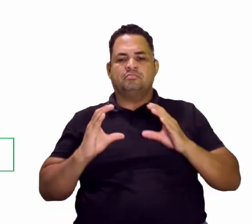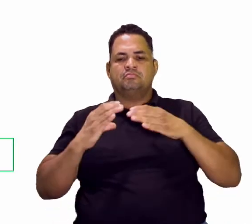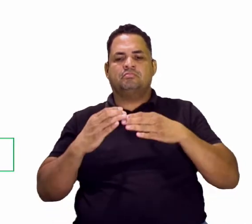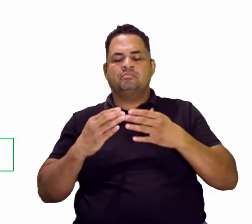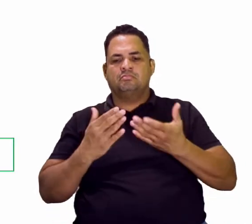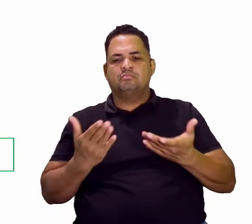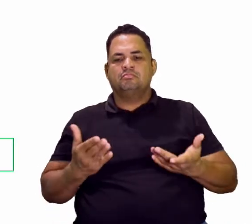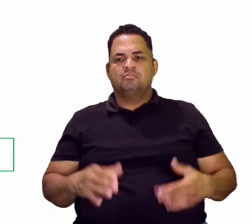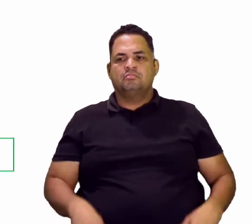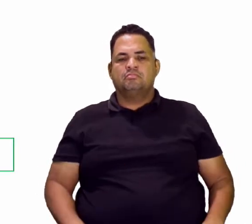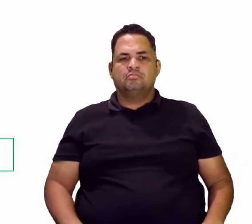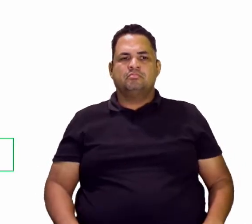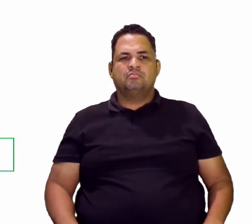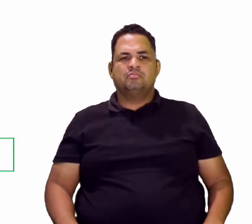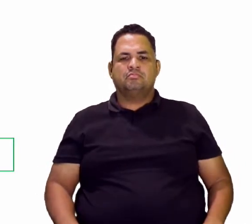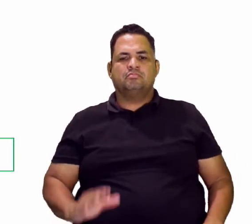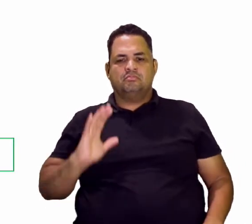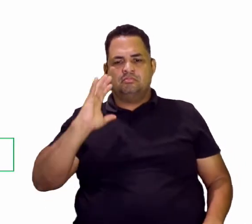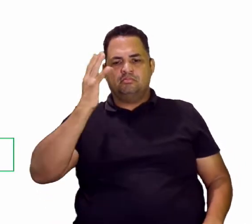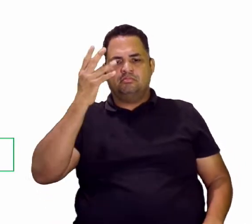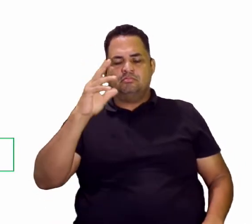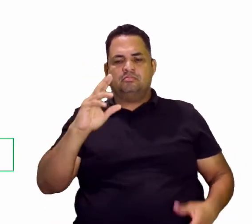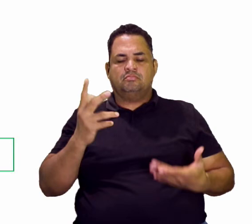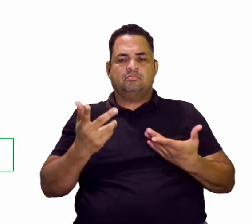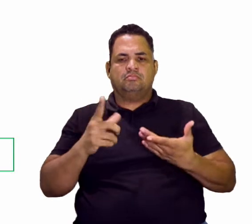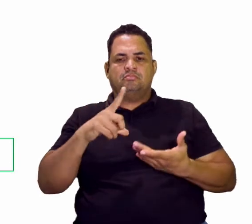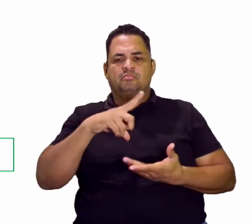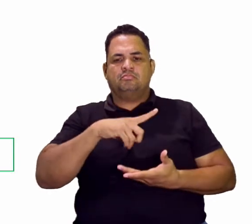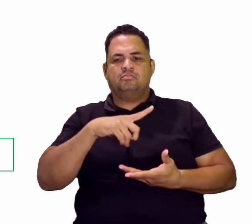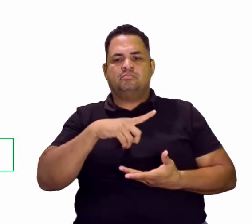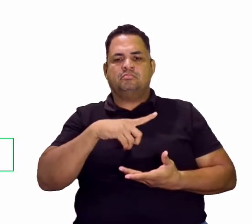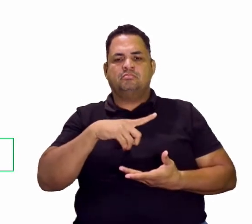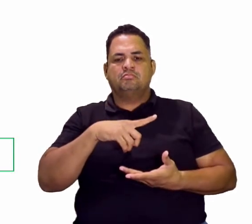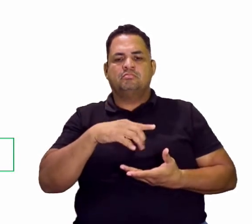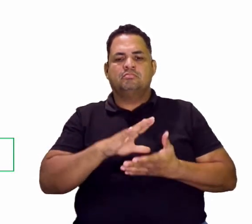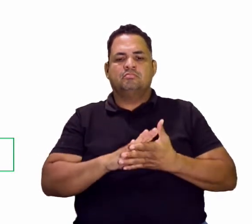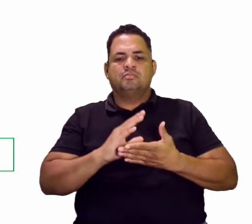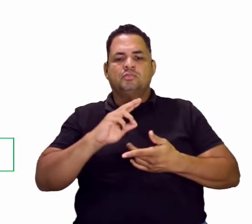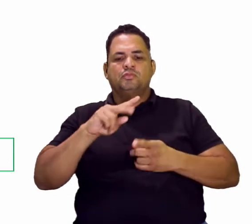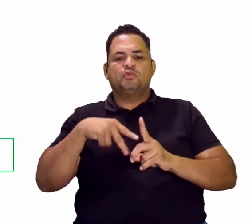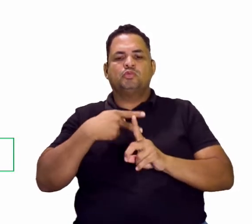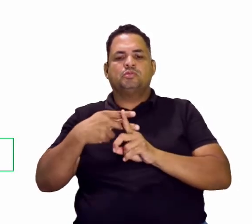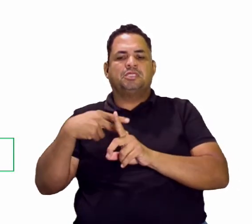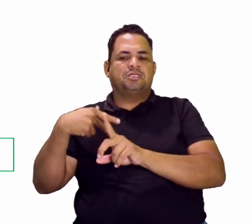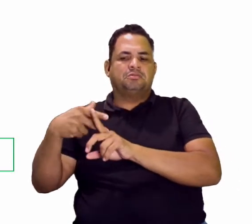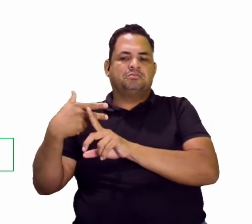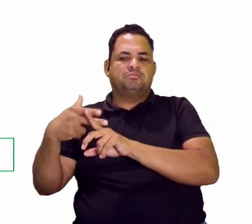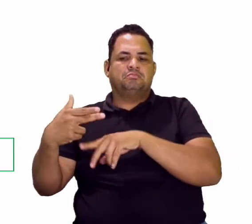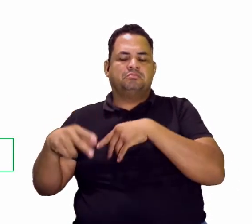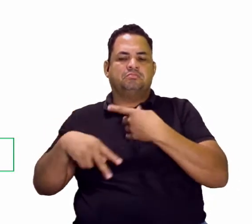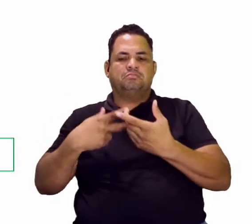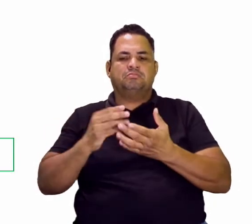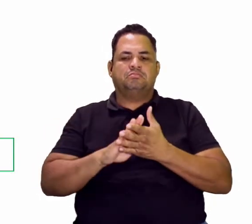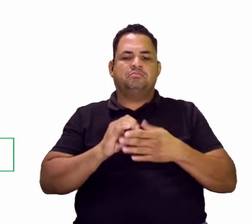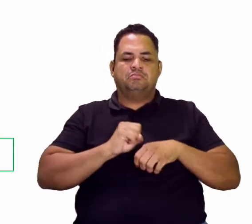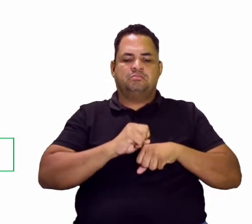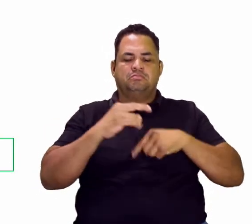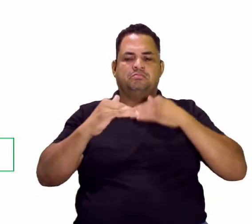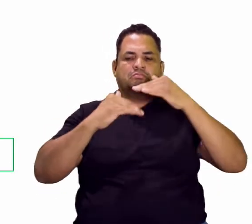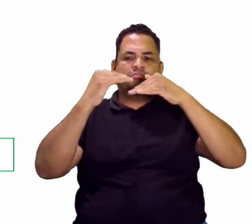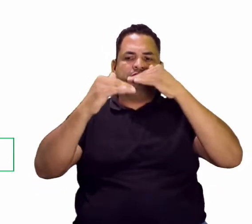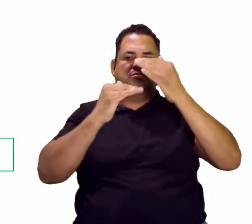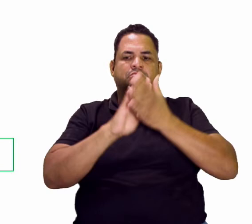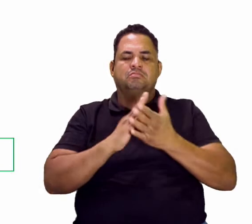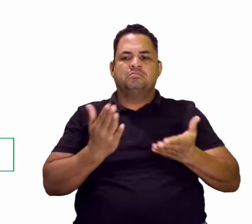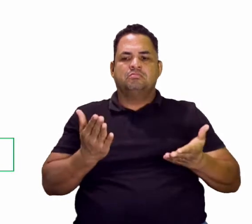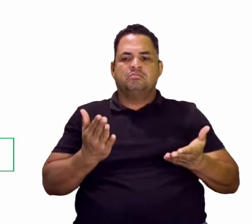fala que, pela capacidade que esses agentes infecciosos têm de se autoduplicarem e passarem por processos